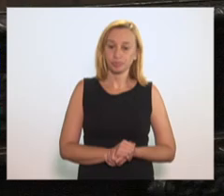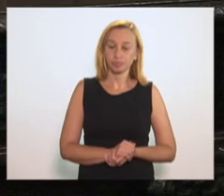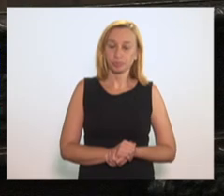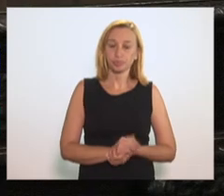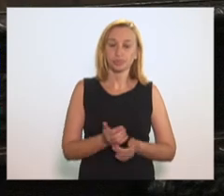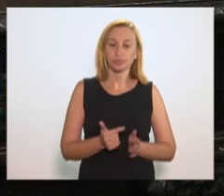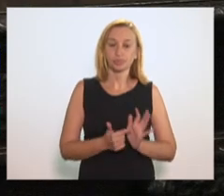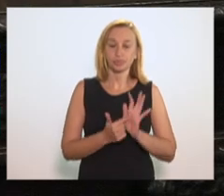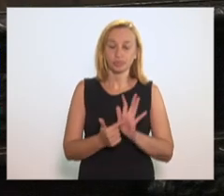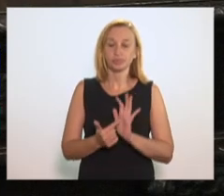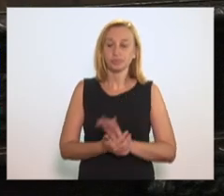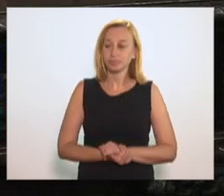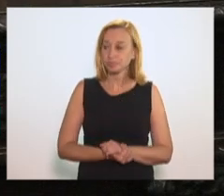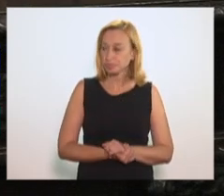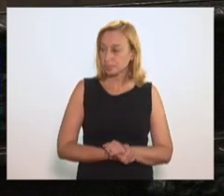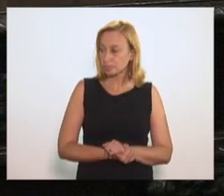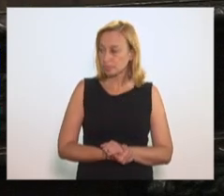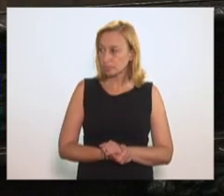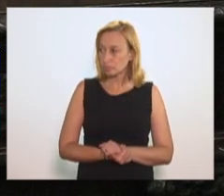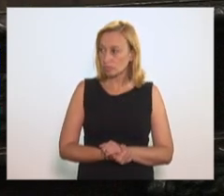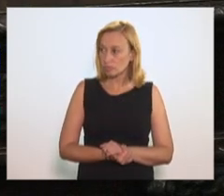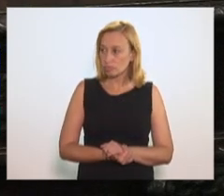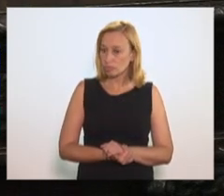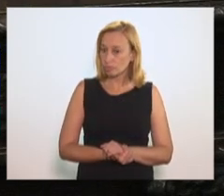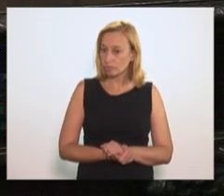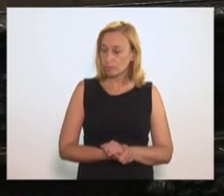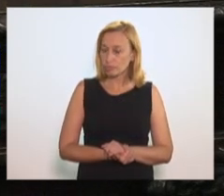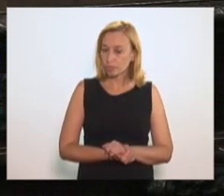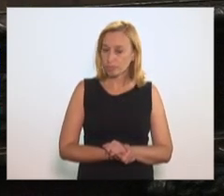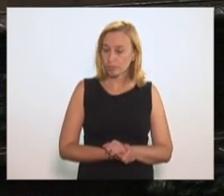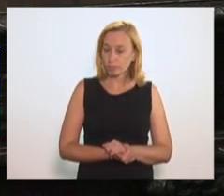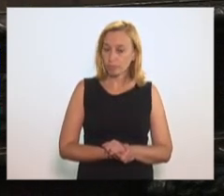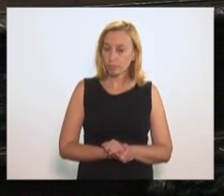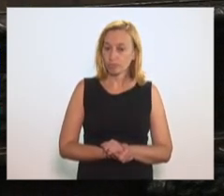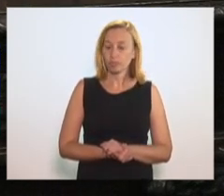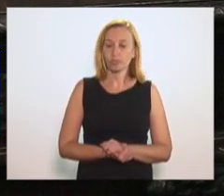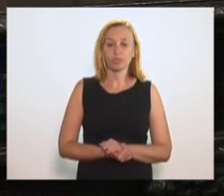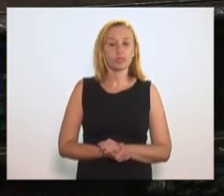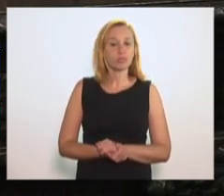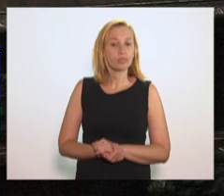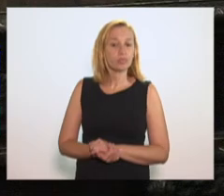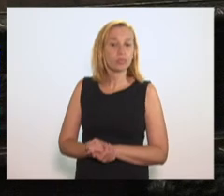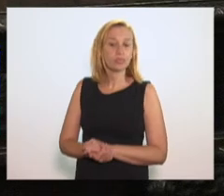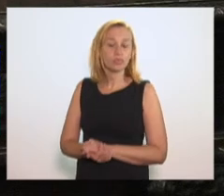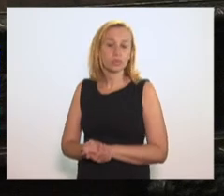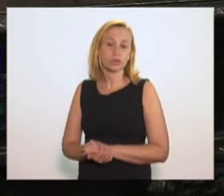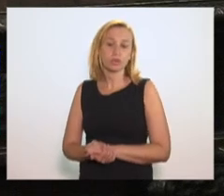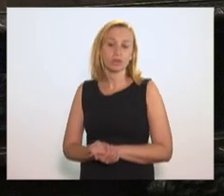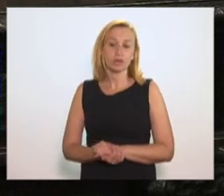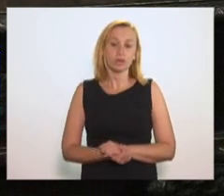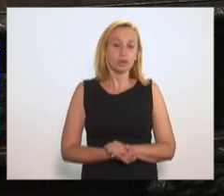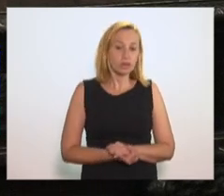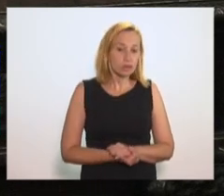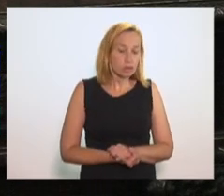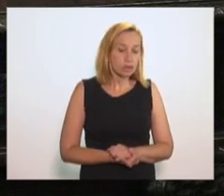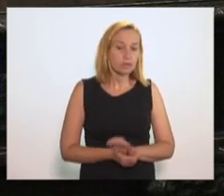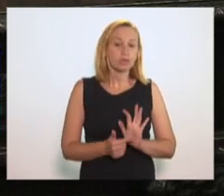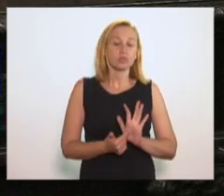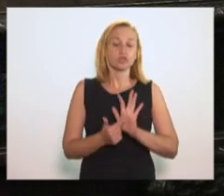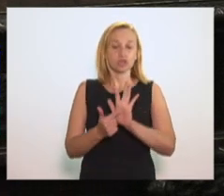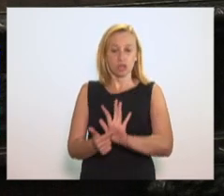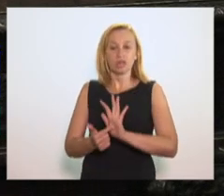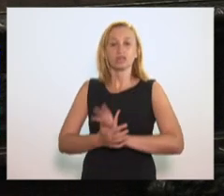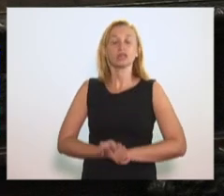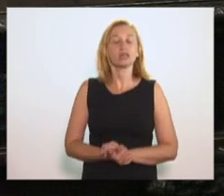de uma digamos de uma consertação que foi que foi documentada